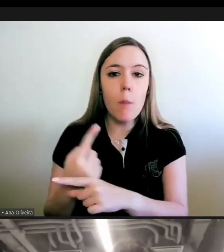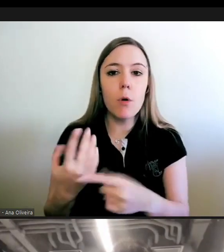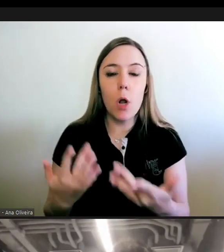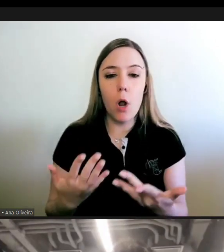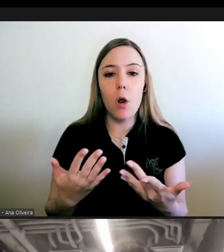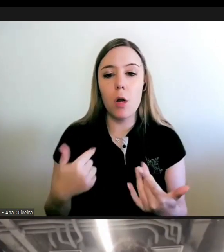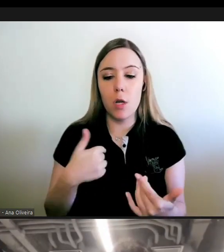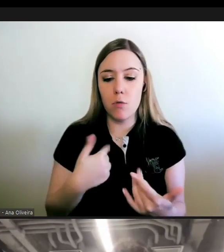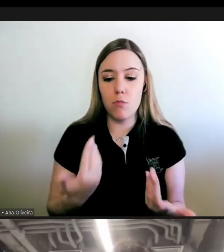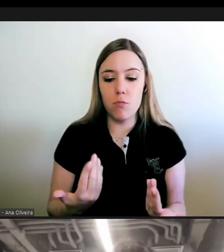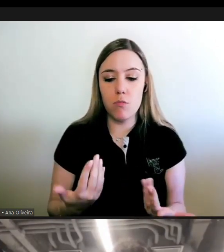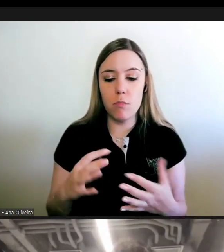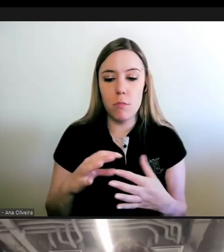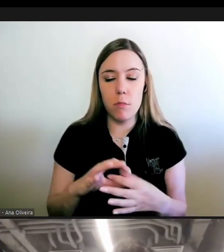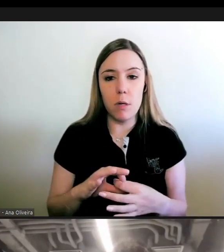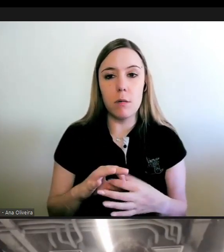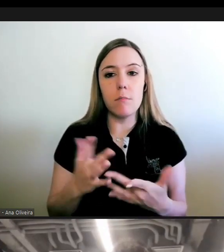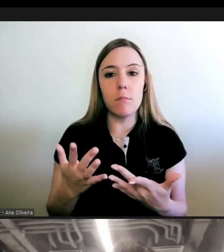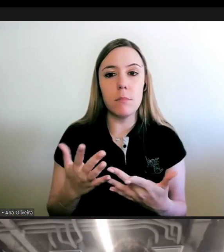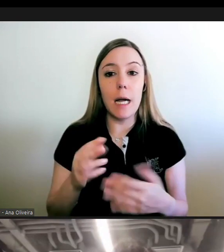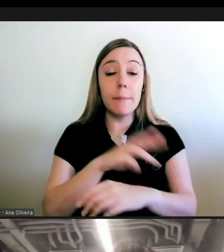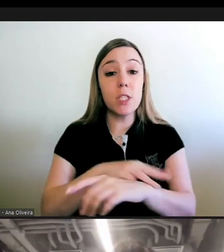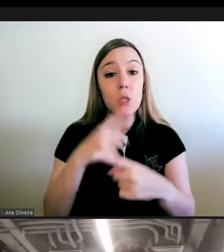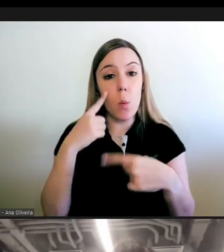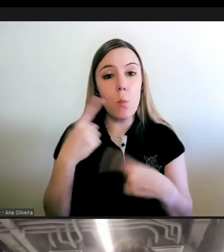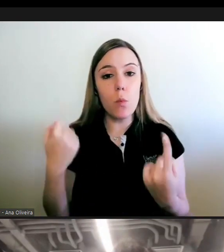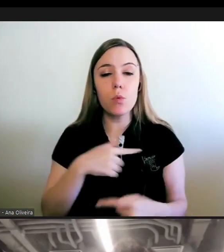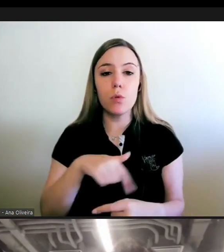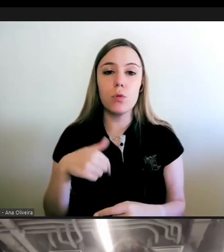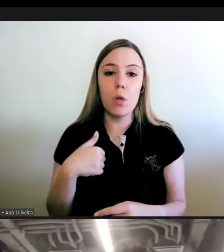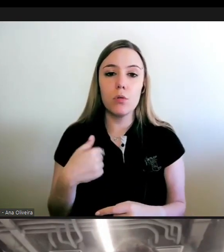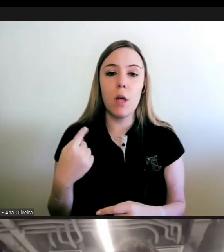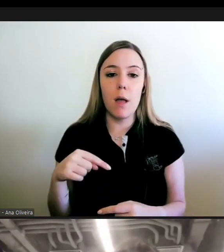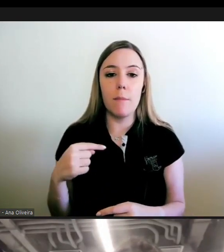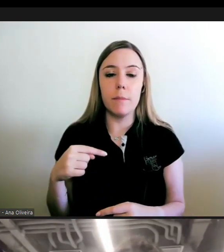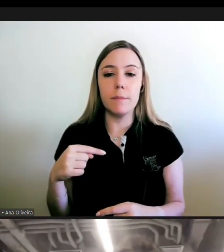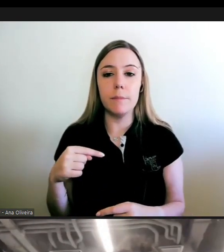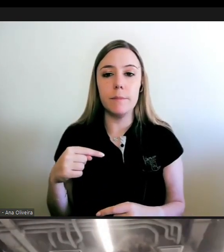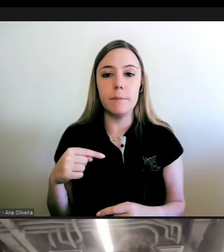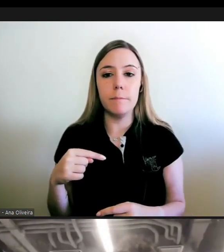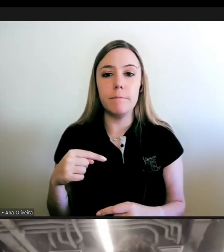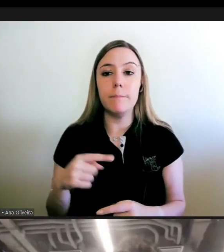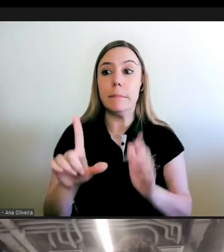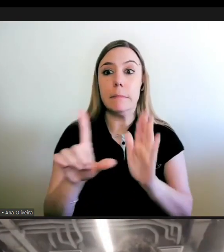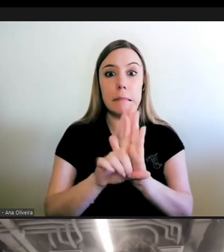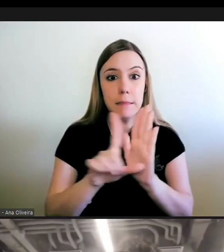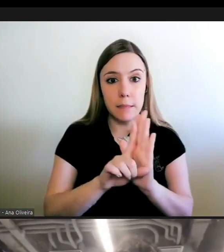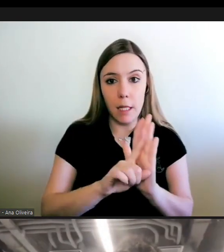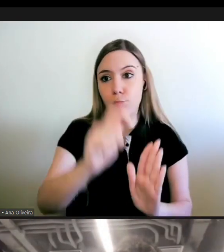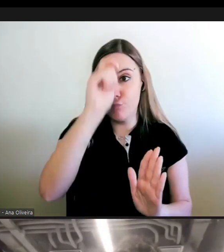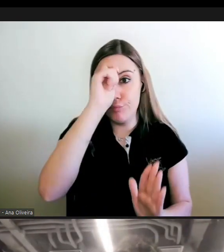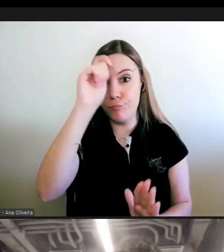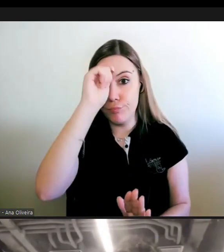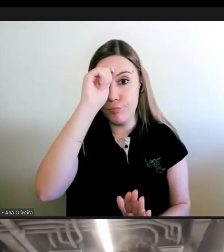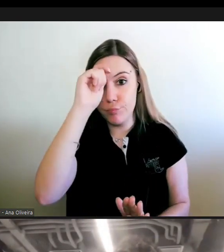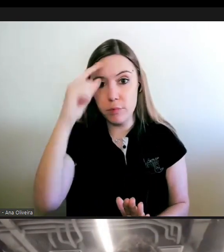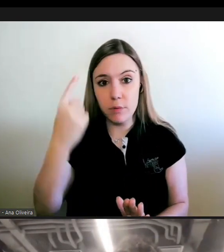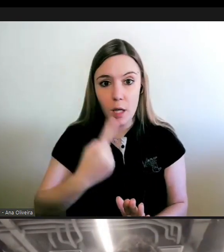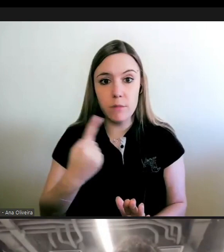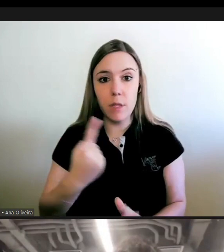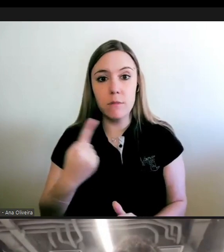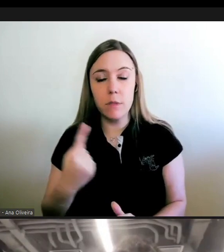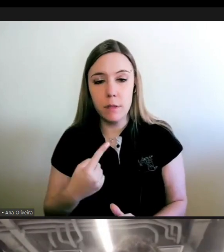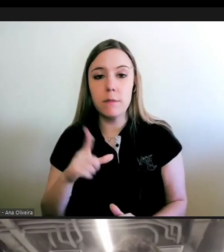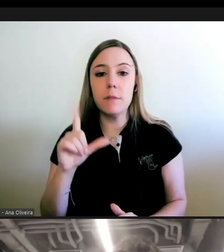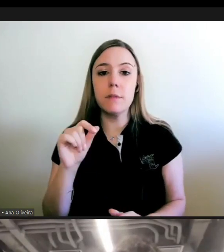empresarial, como na administração pública nós nos rotinamos muito a cumprir leis e a